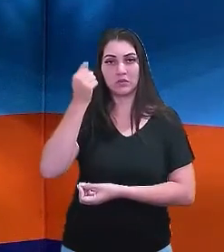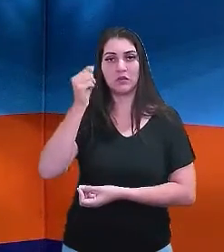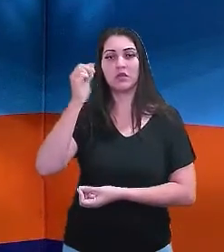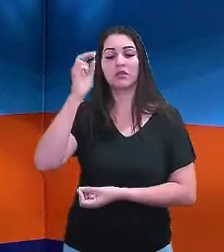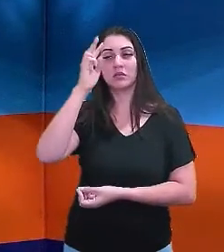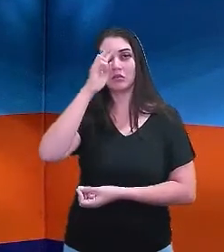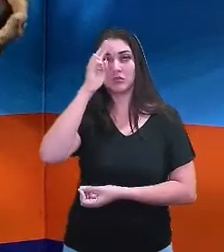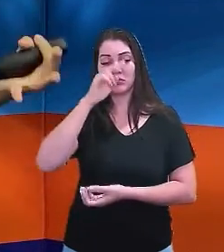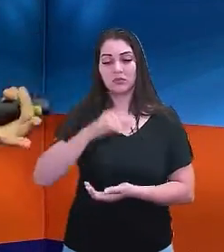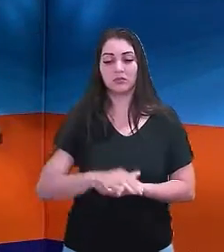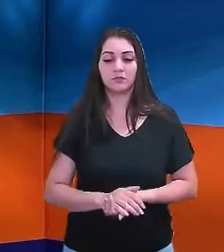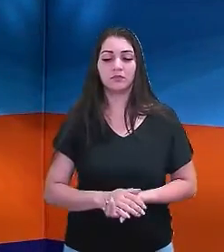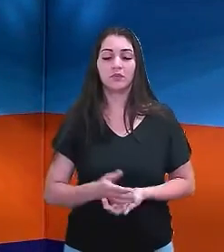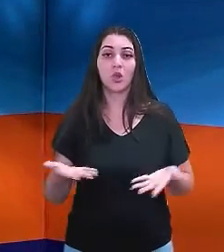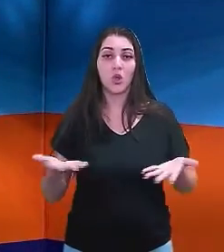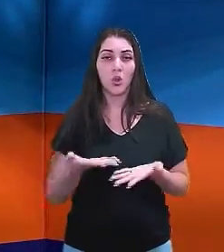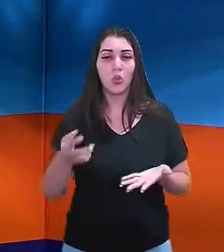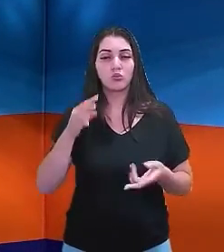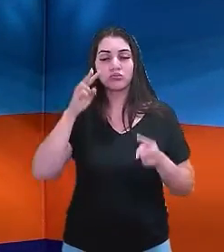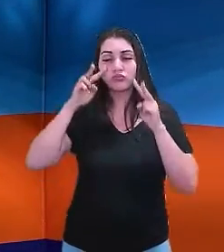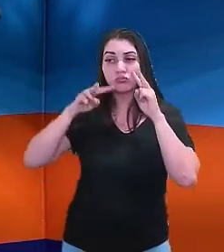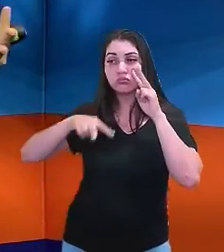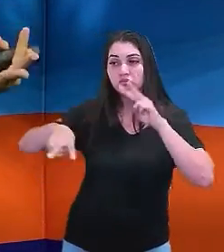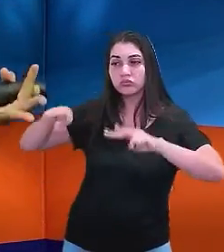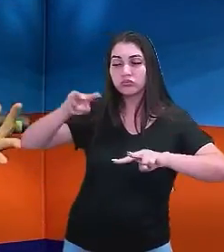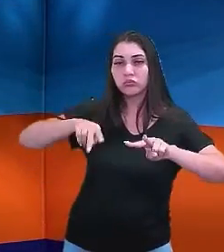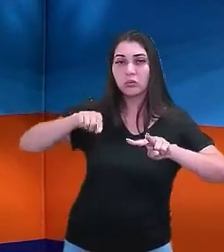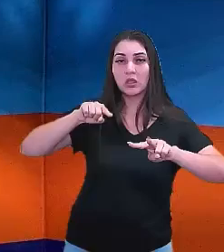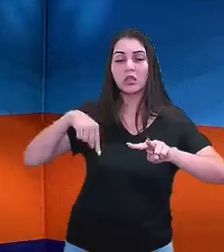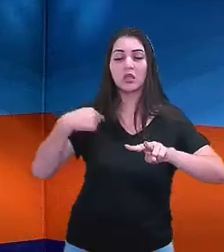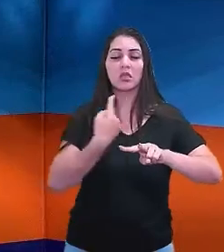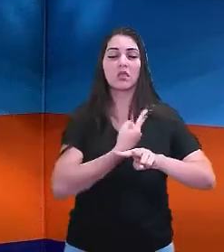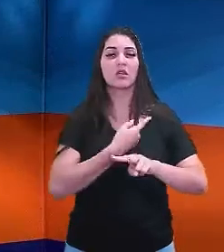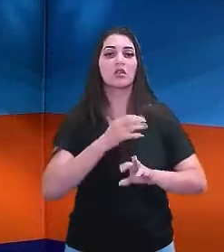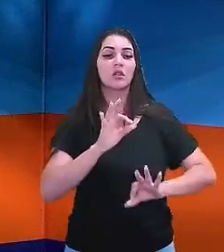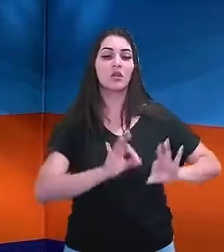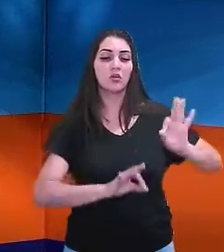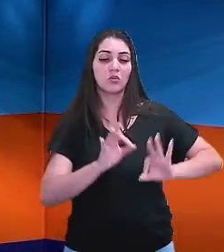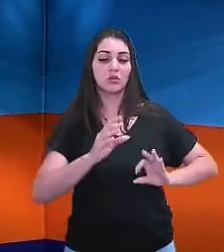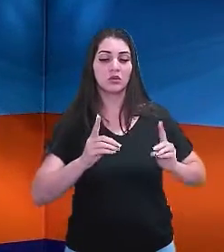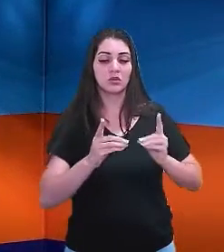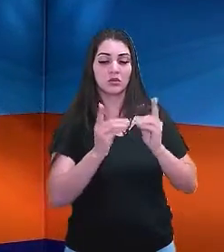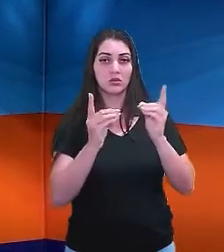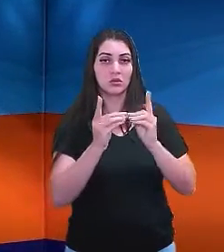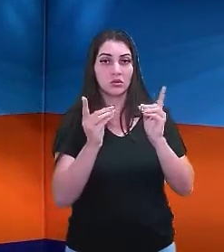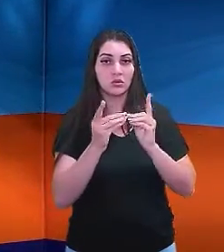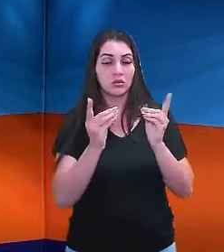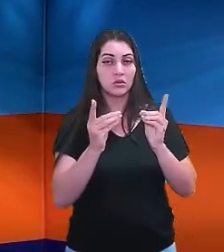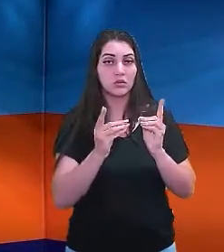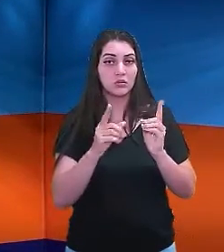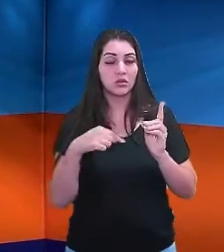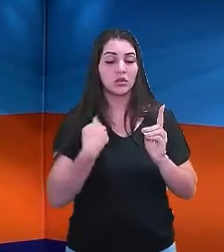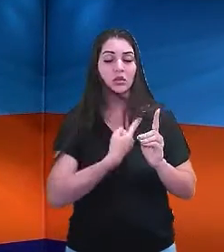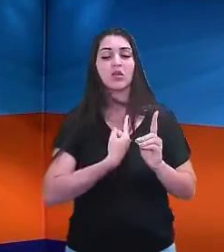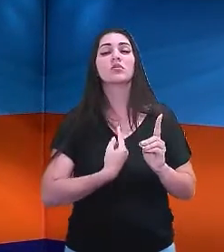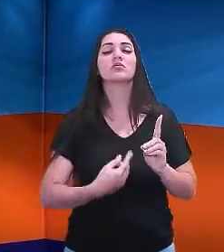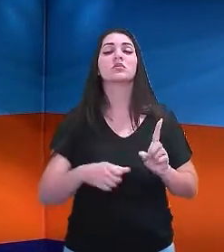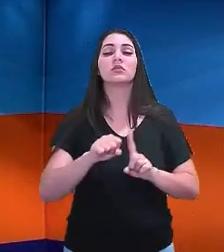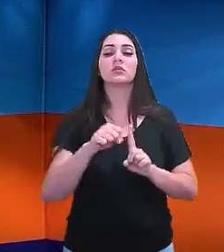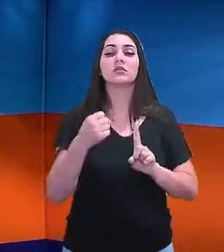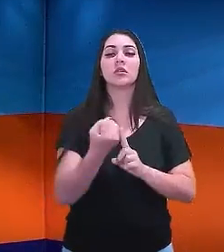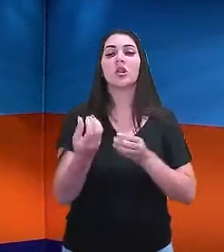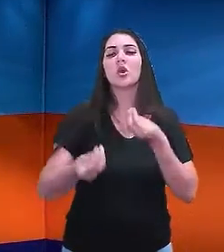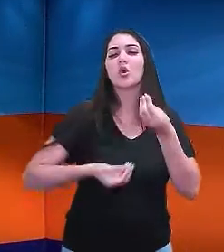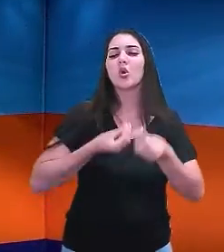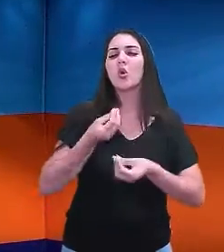história. Hoje a gente observa nessa organização dinâmica da nossa sociedade como as